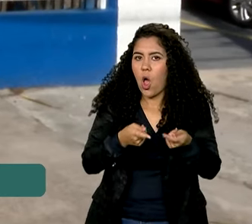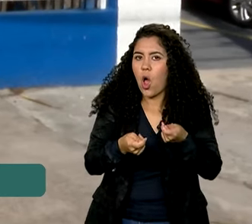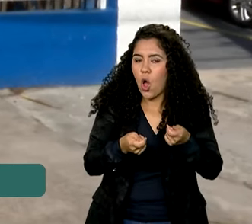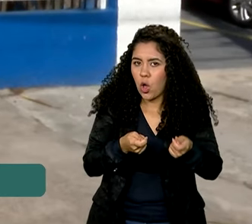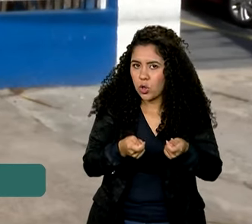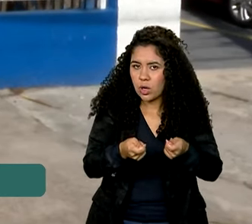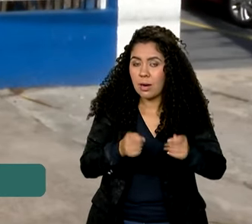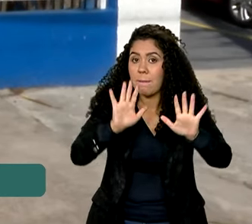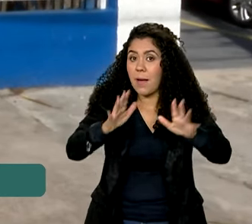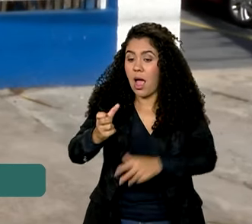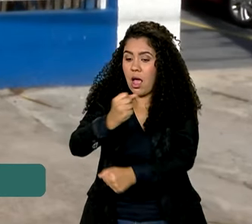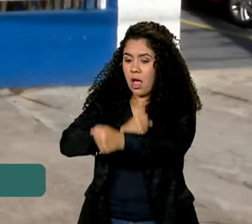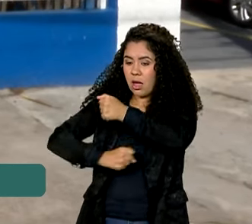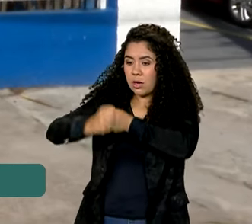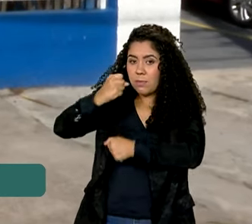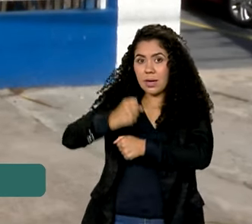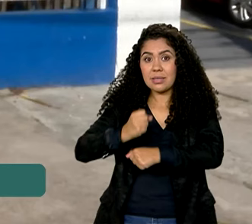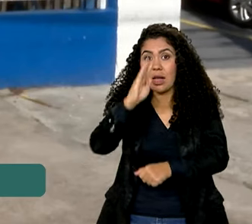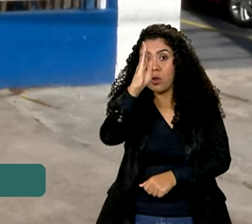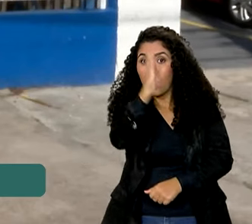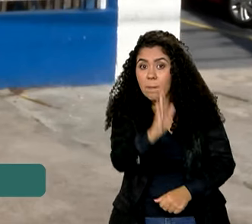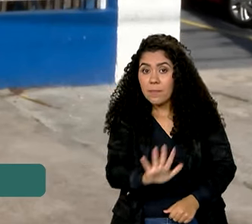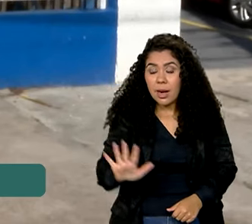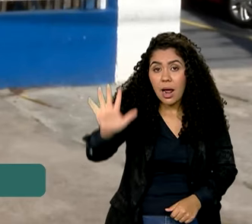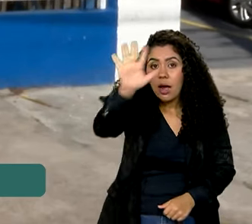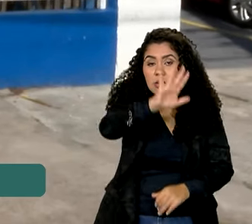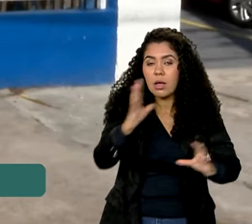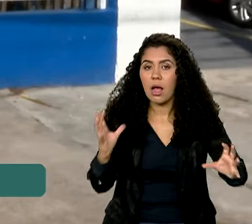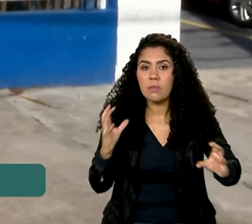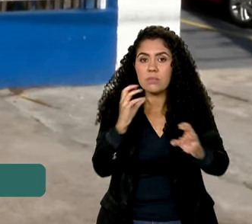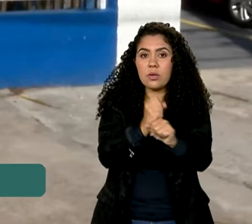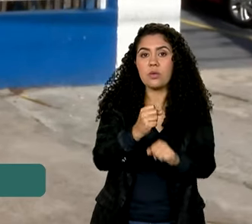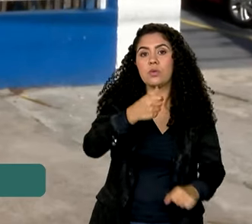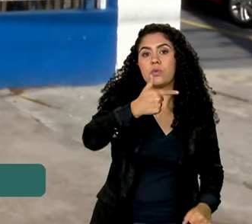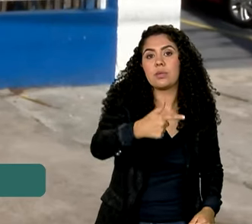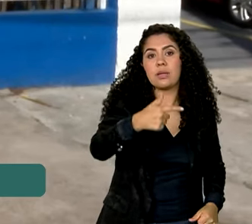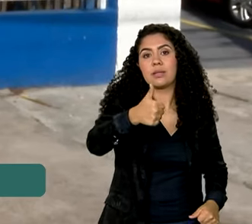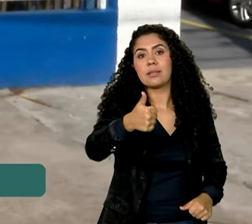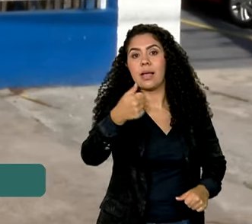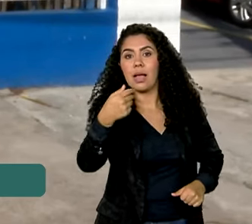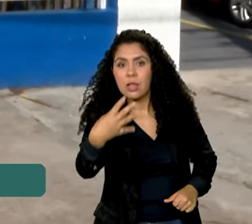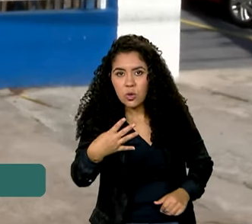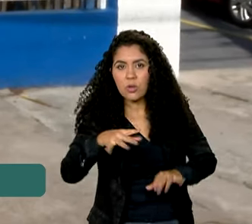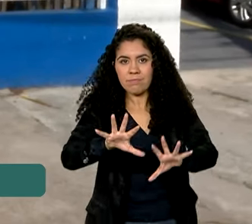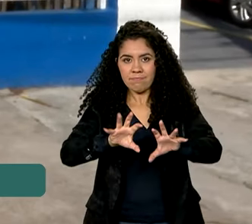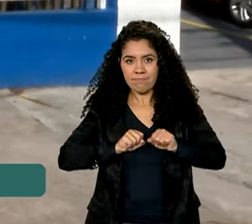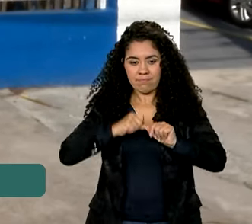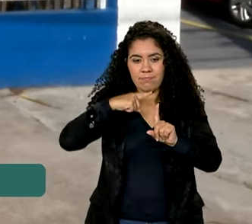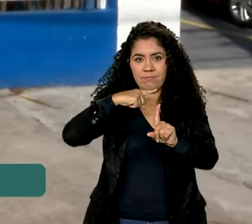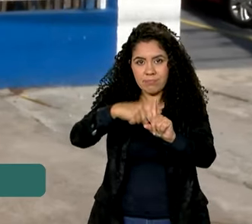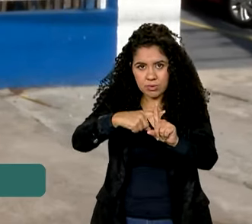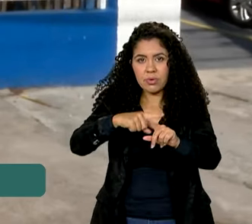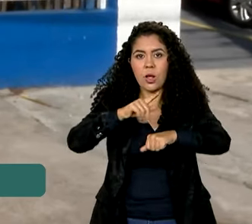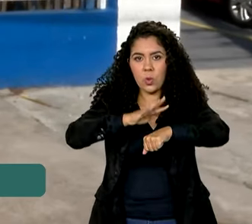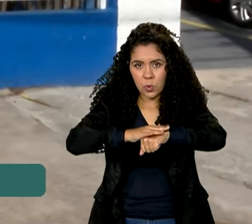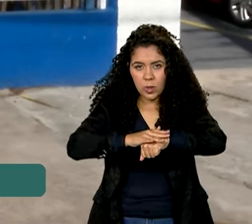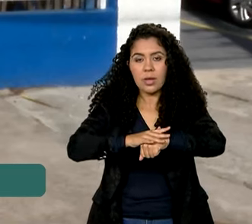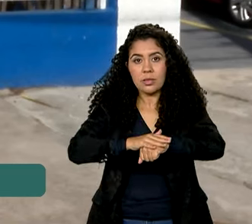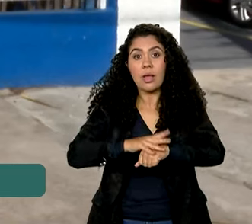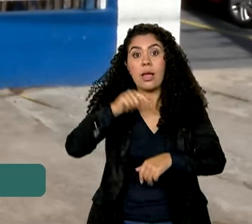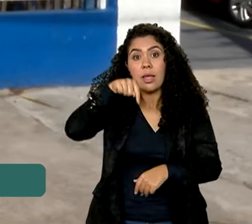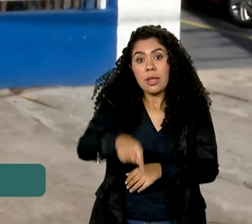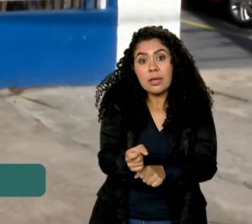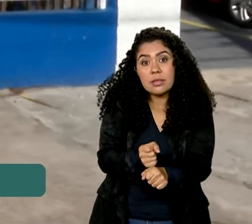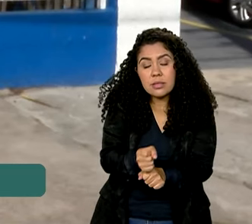ano passado, em todo o país, foram 214 casos da doença e neste ano, até